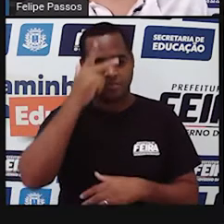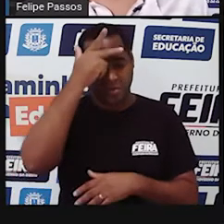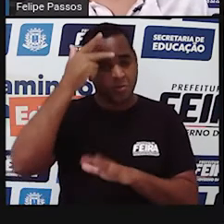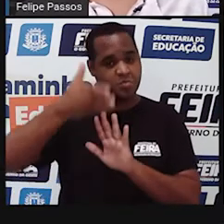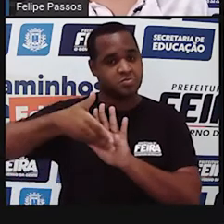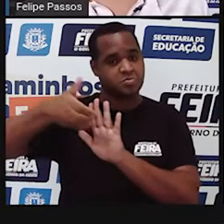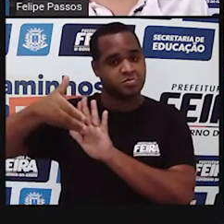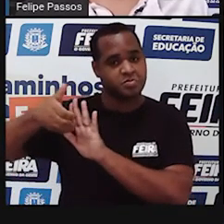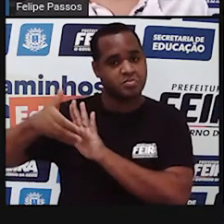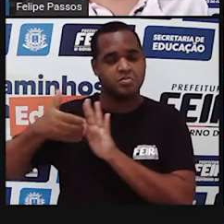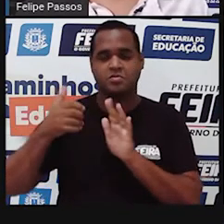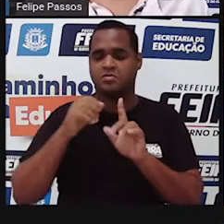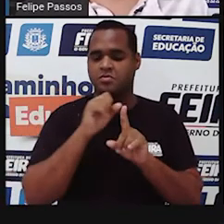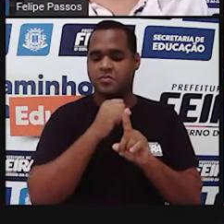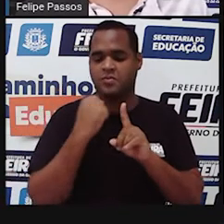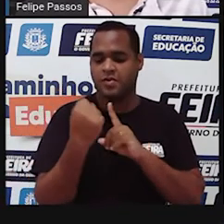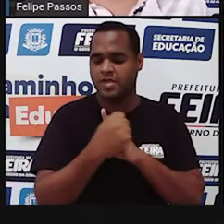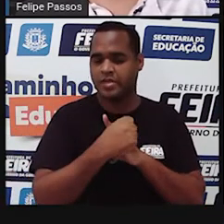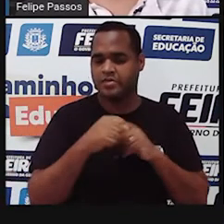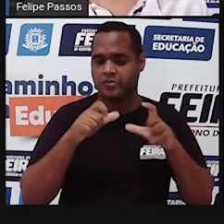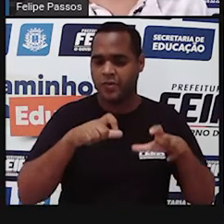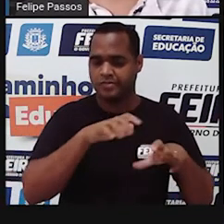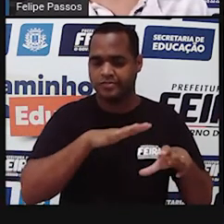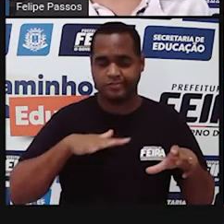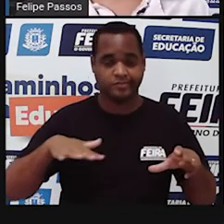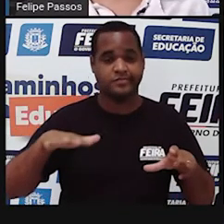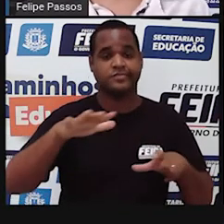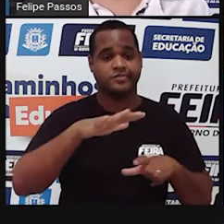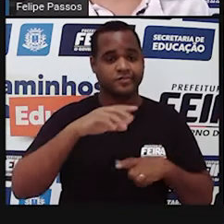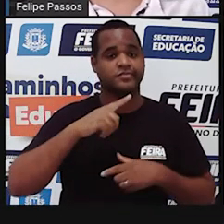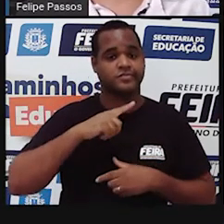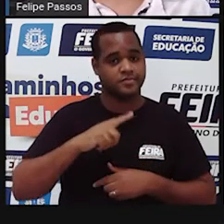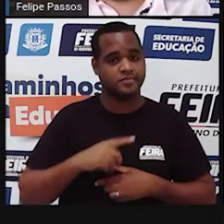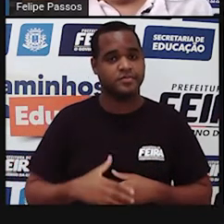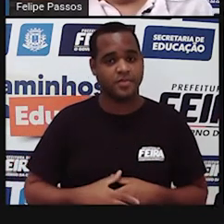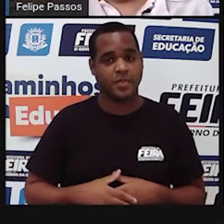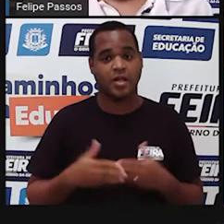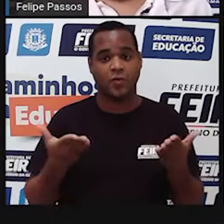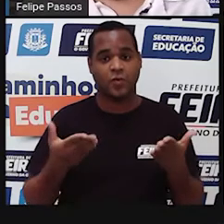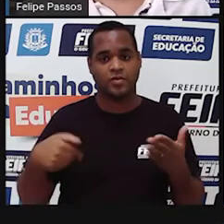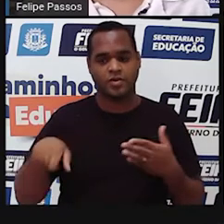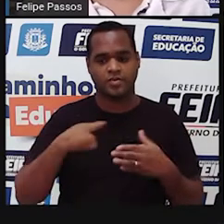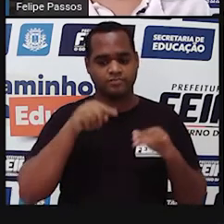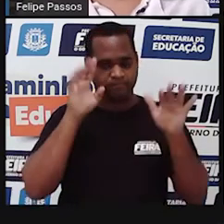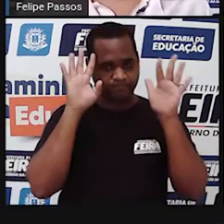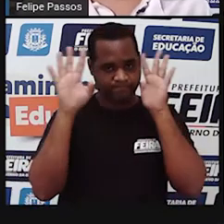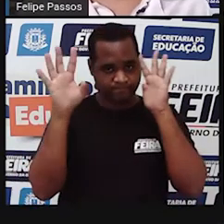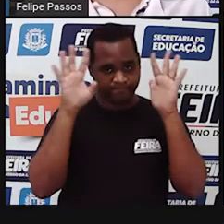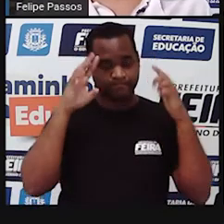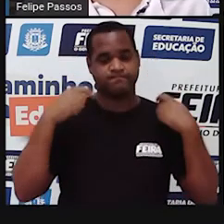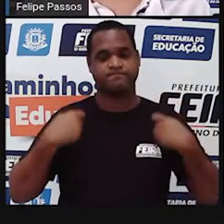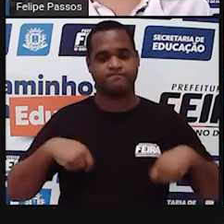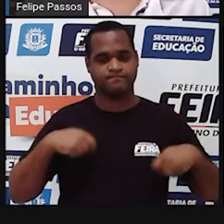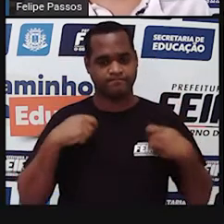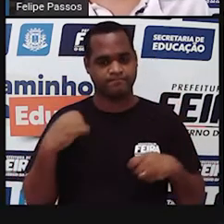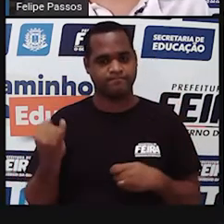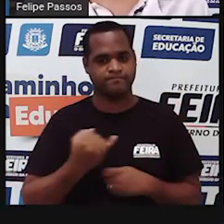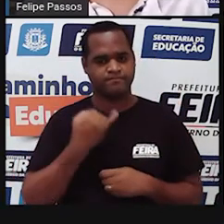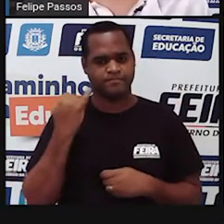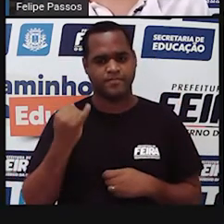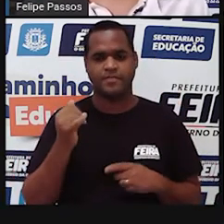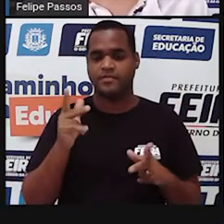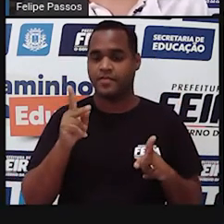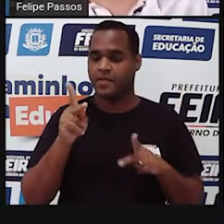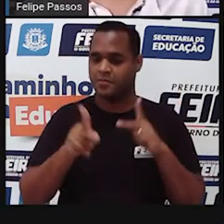alguns ambientes, de alguns espaços na sociedade. Isso é uma coisa para a gente ficar ó, ligado, né? A população